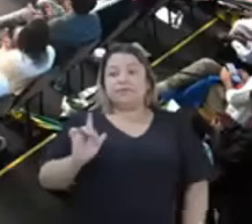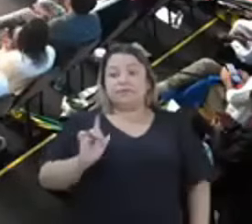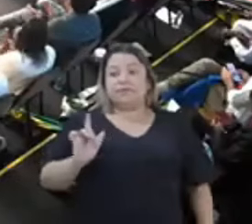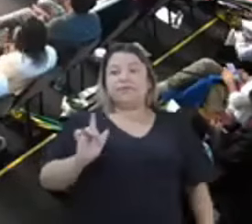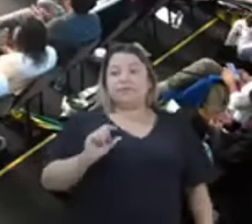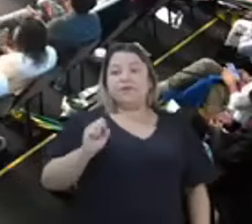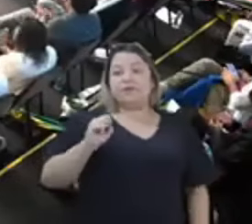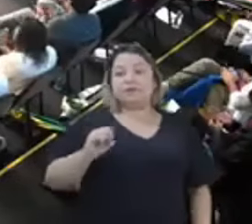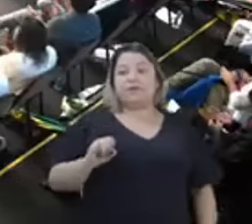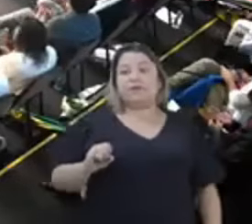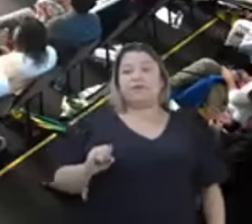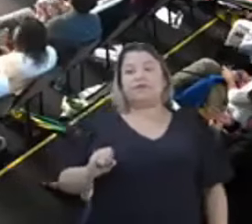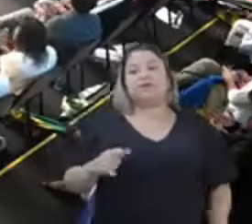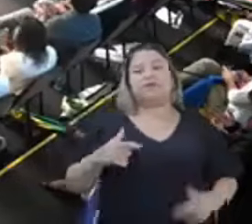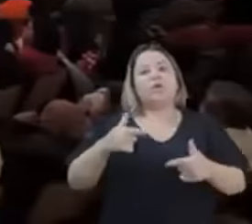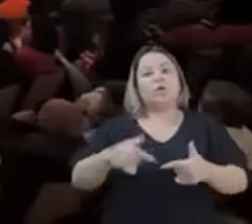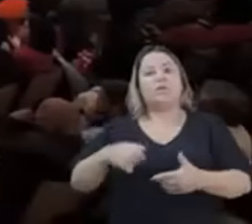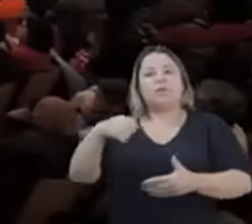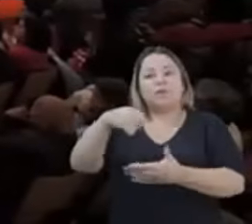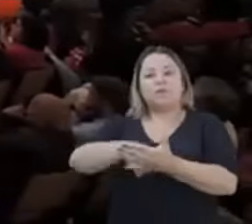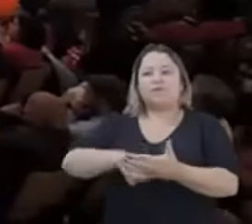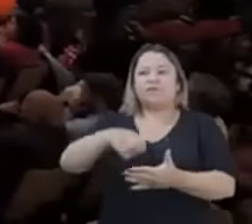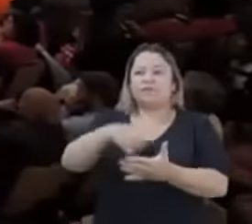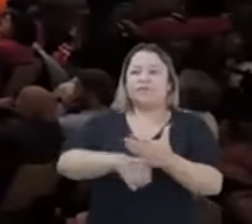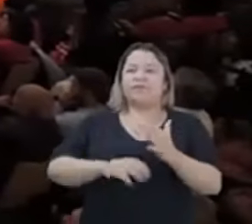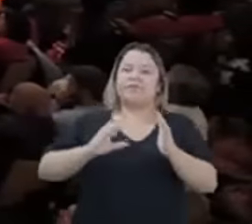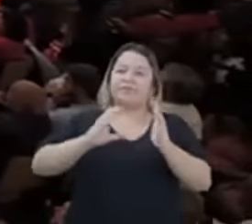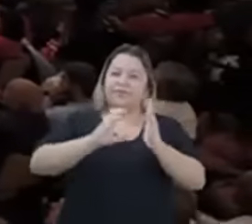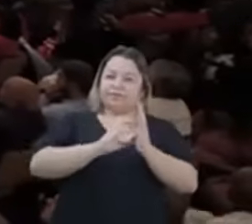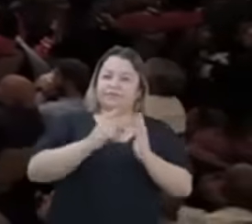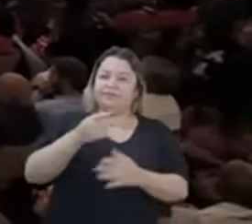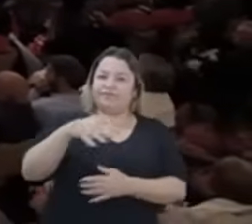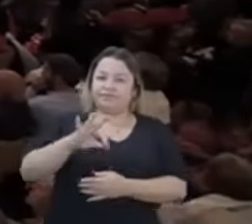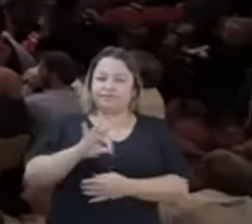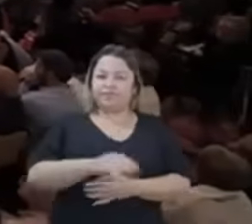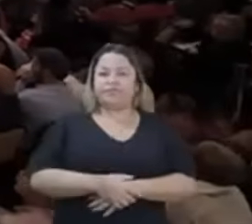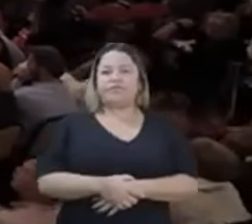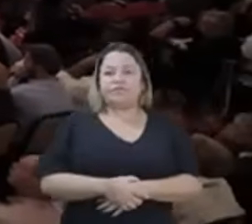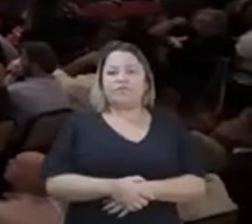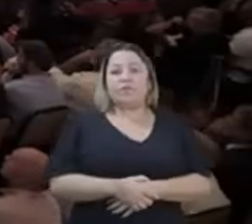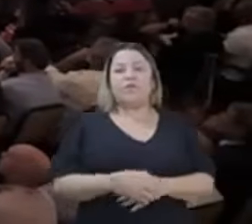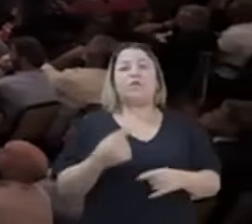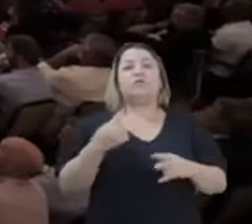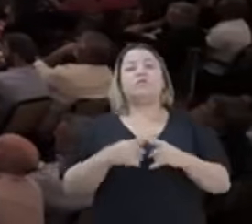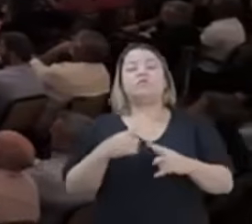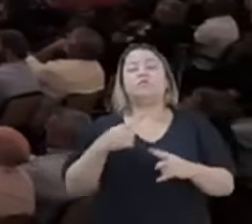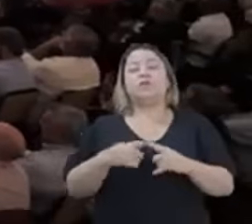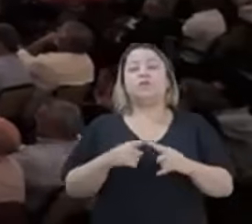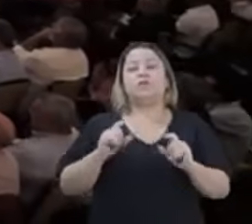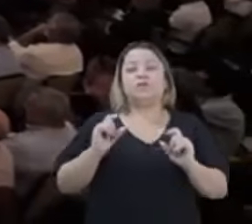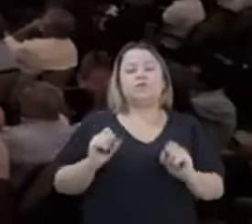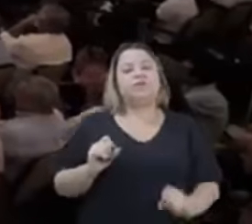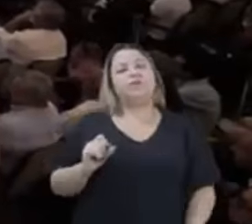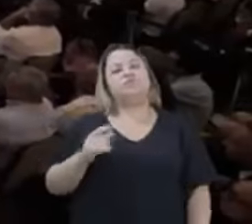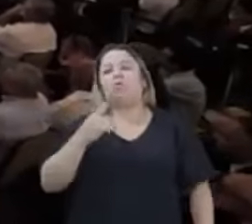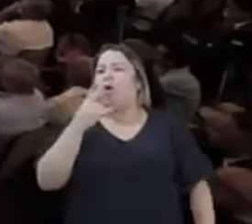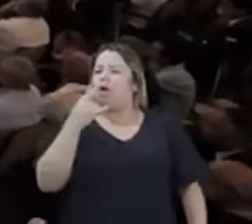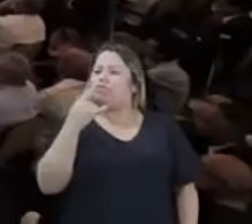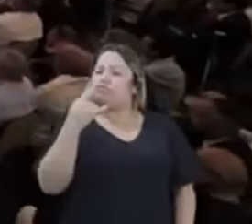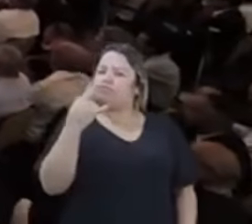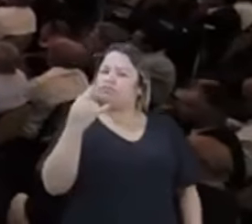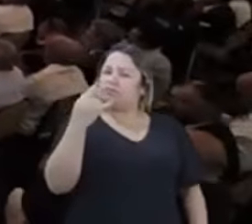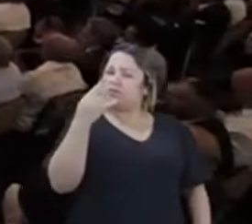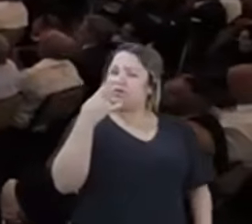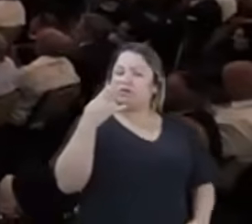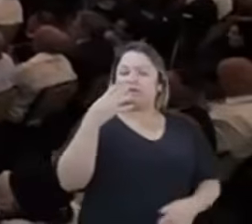se eu militei para ser um militante do Partido dos Trabalhadores, foi porque eu fui seduzido pelos